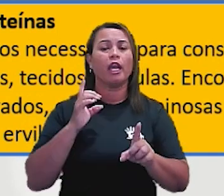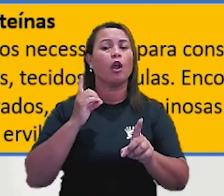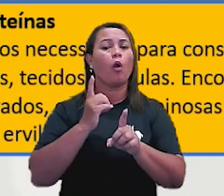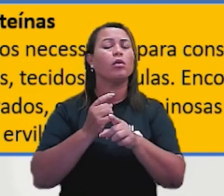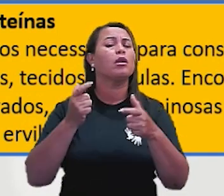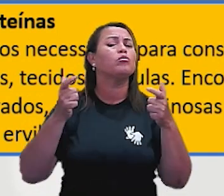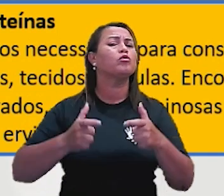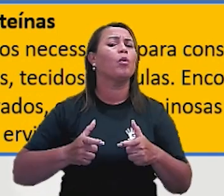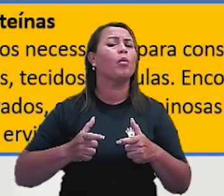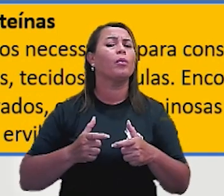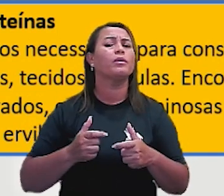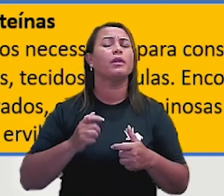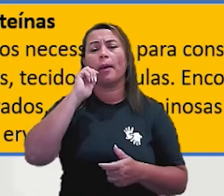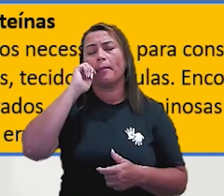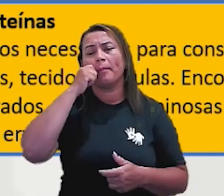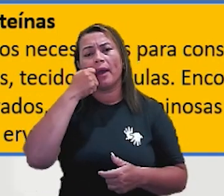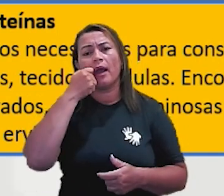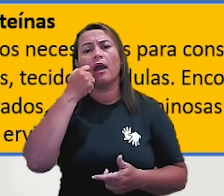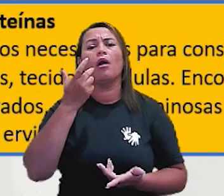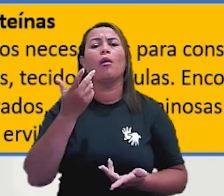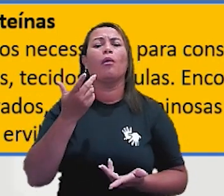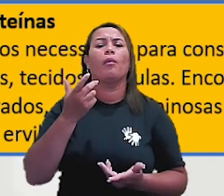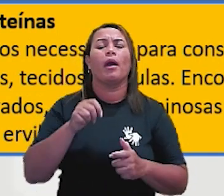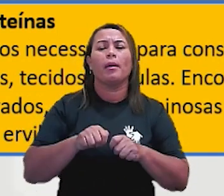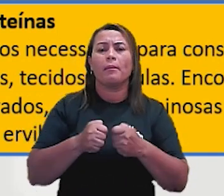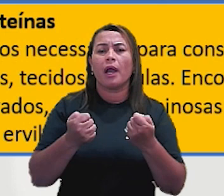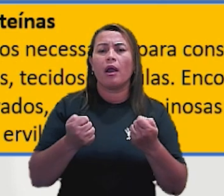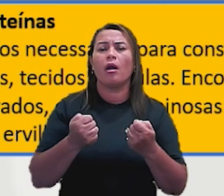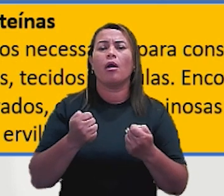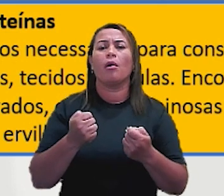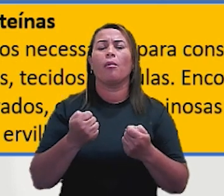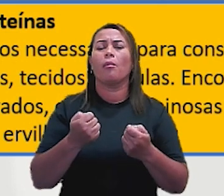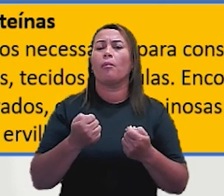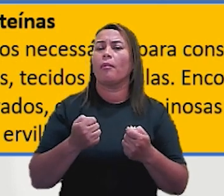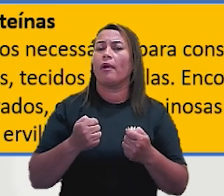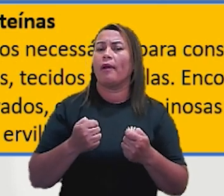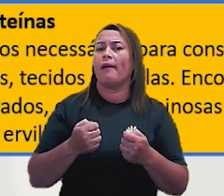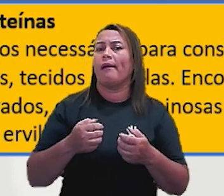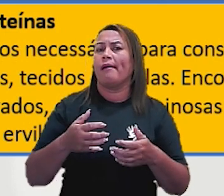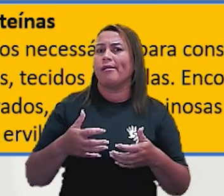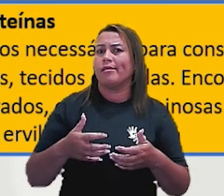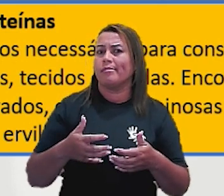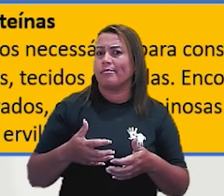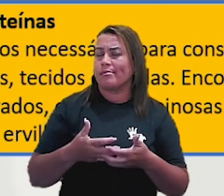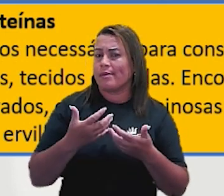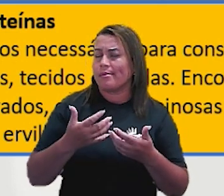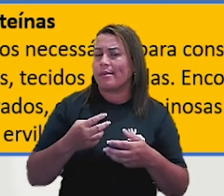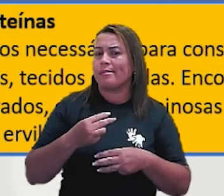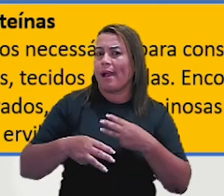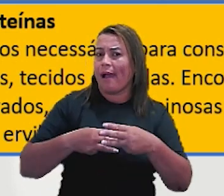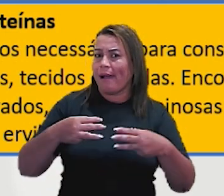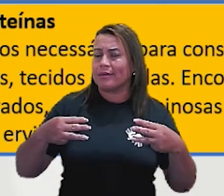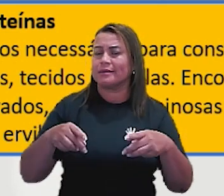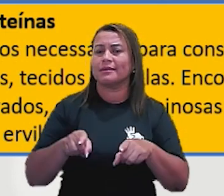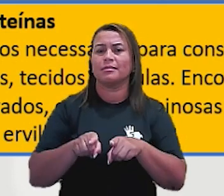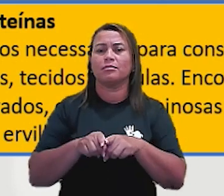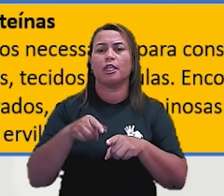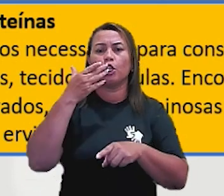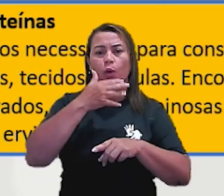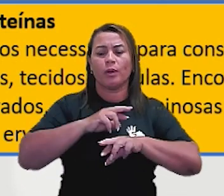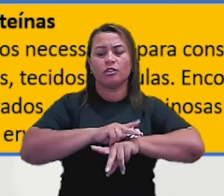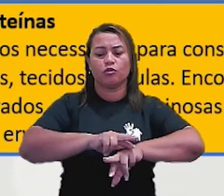esses carboidratos? Em pães, em massas, arroz, açúcar, tubérculos, né? De modo geral, doces também de modo geral,